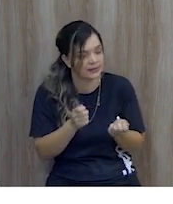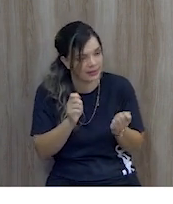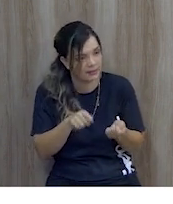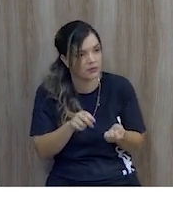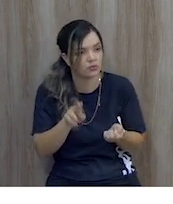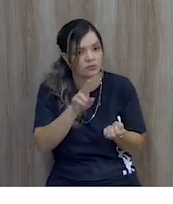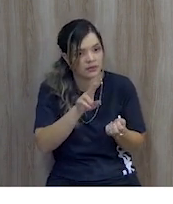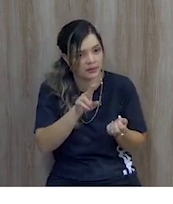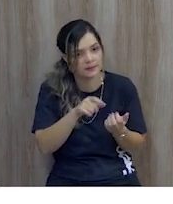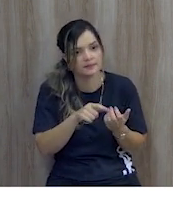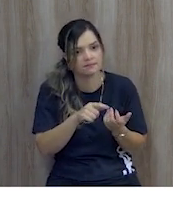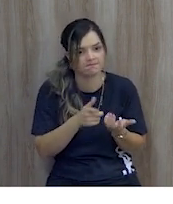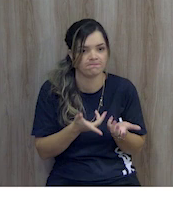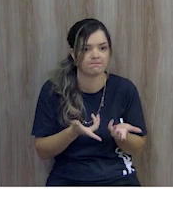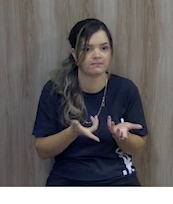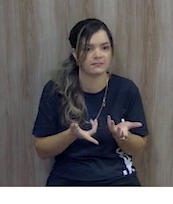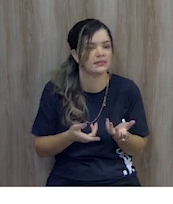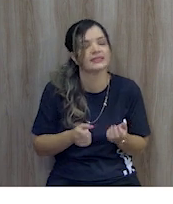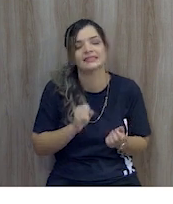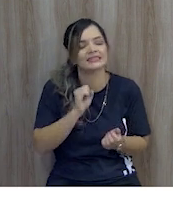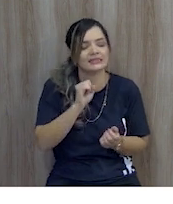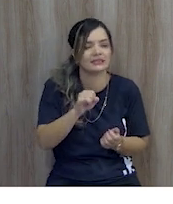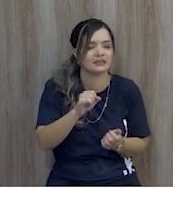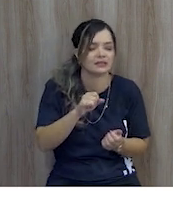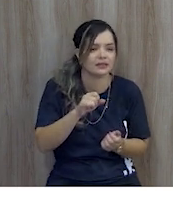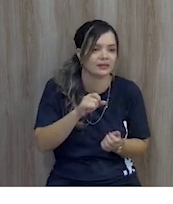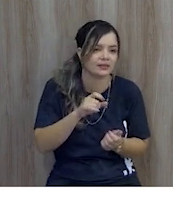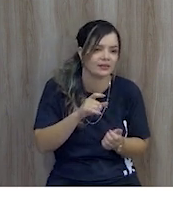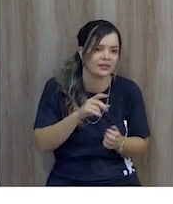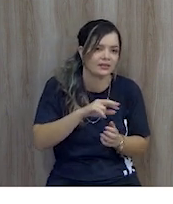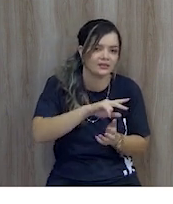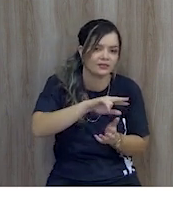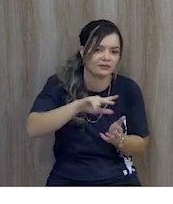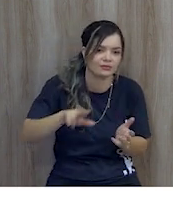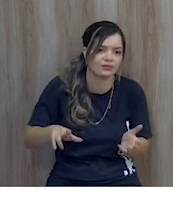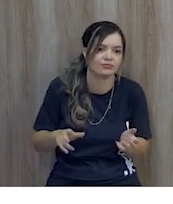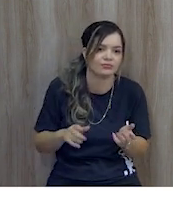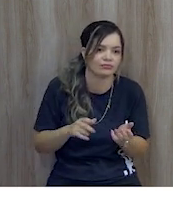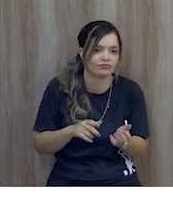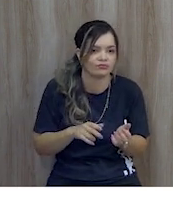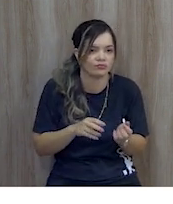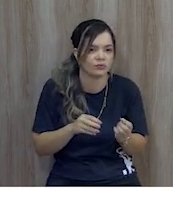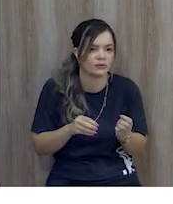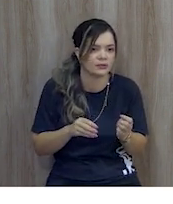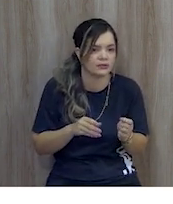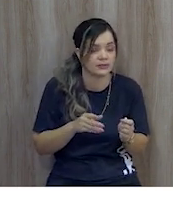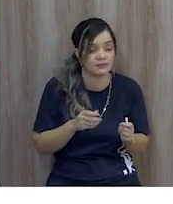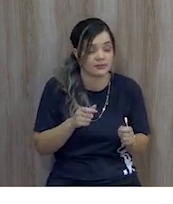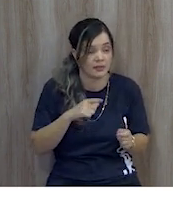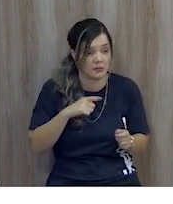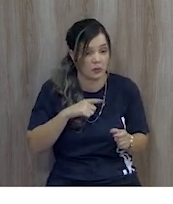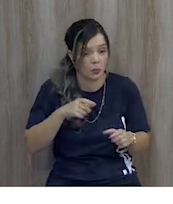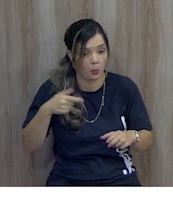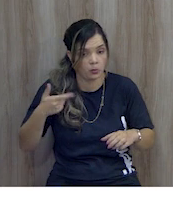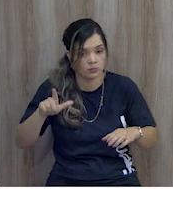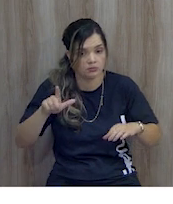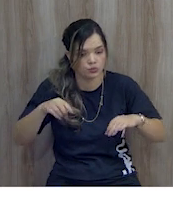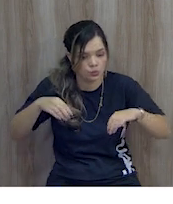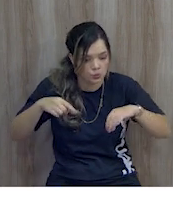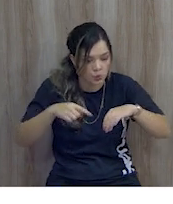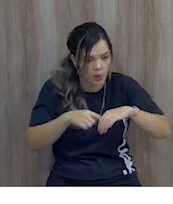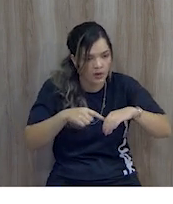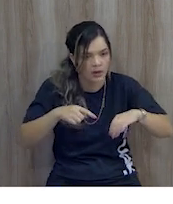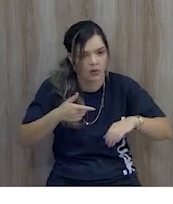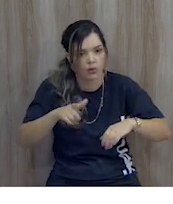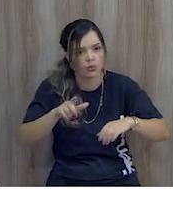usar. Se forem várias reseções, você pode usar o túnel ou o Zucchelli. Se